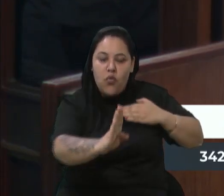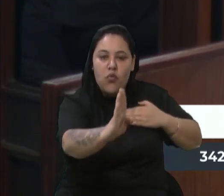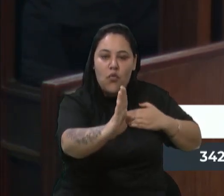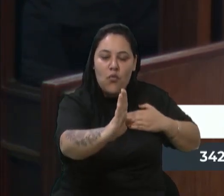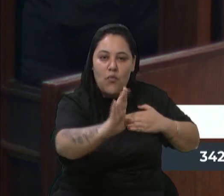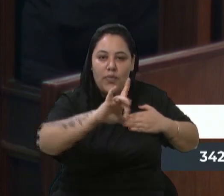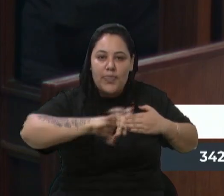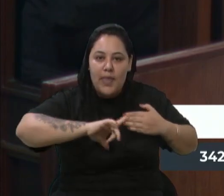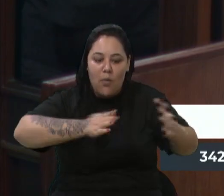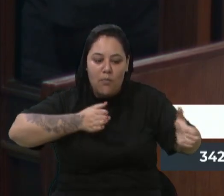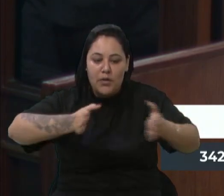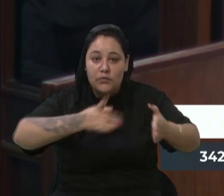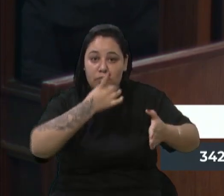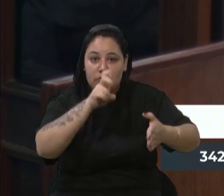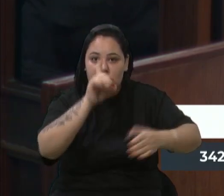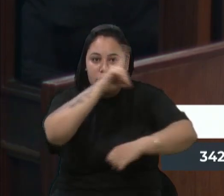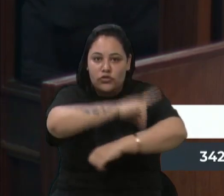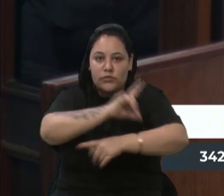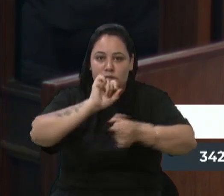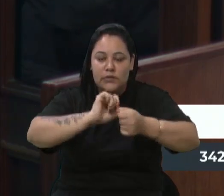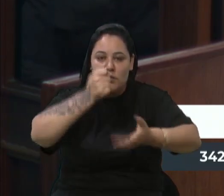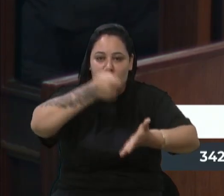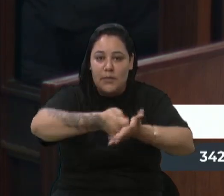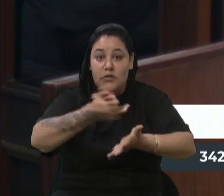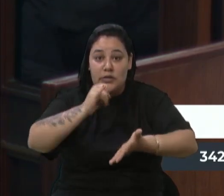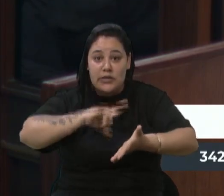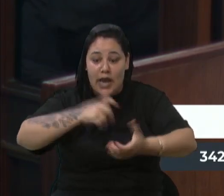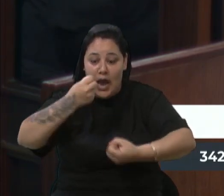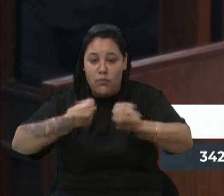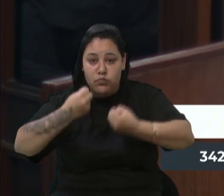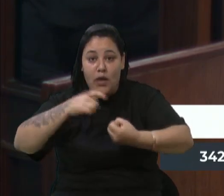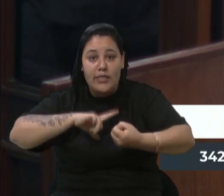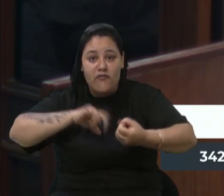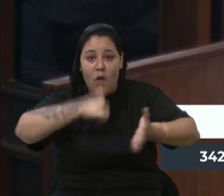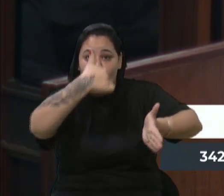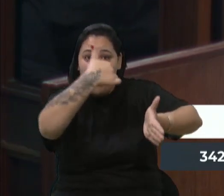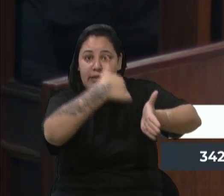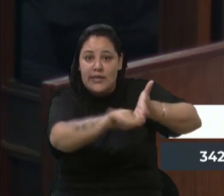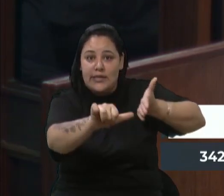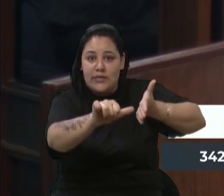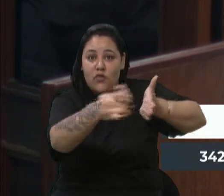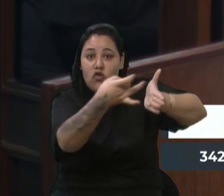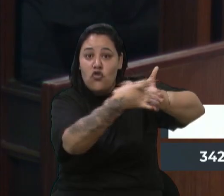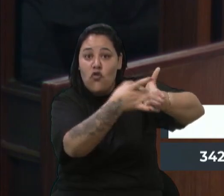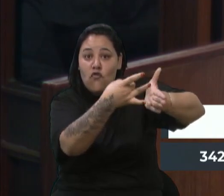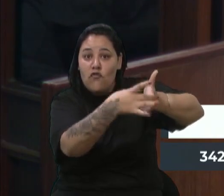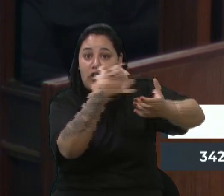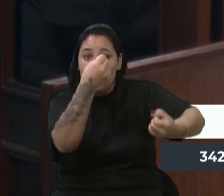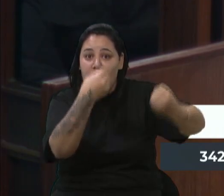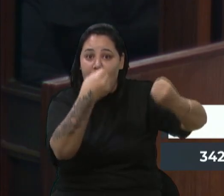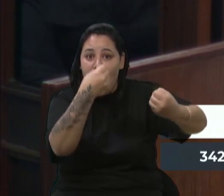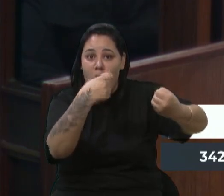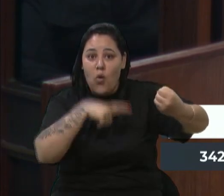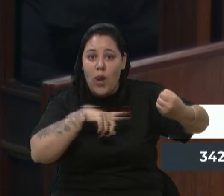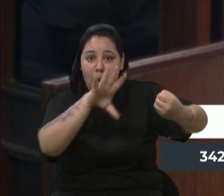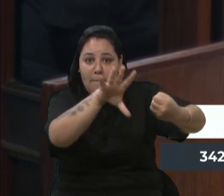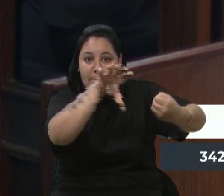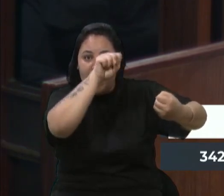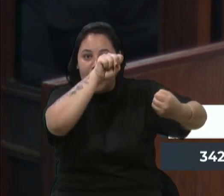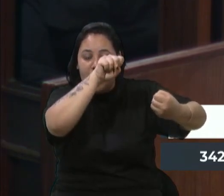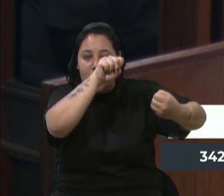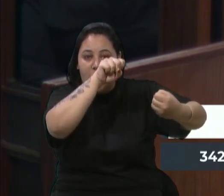de 15 dias para o pagamento. Se o veículo possuir a tag, a leitura se dará por meio de placa. Para